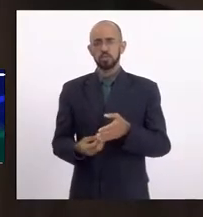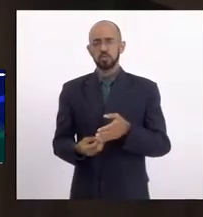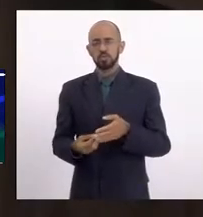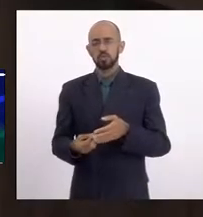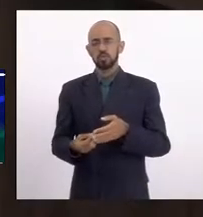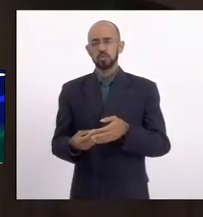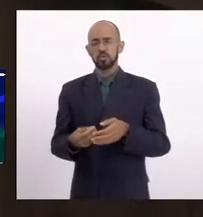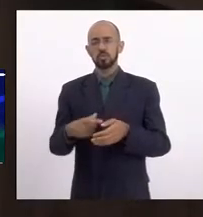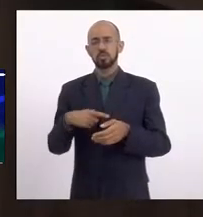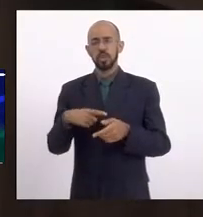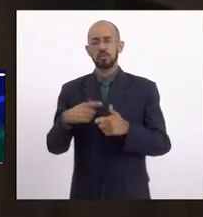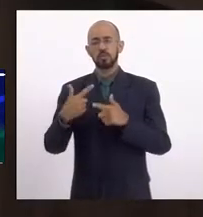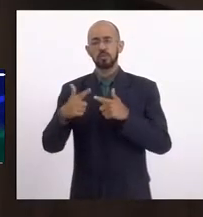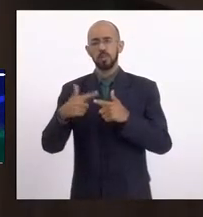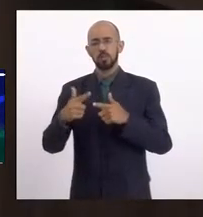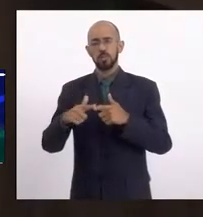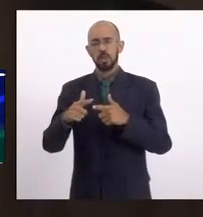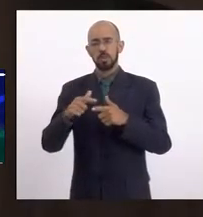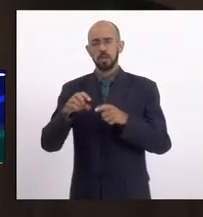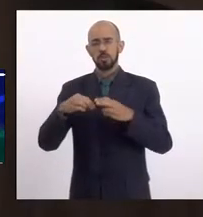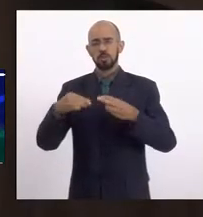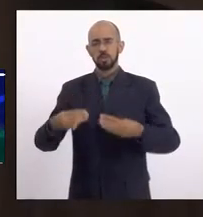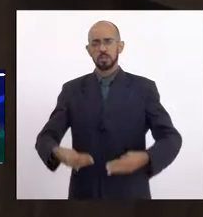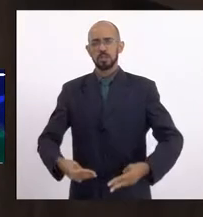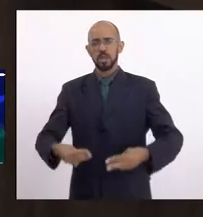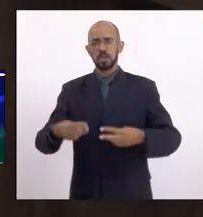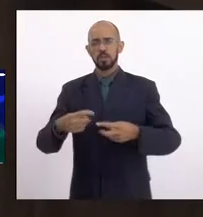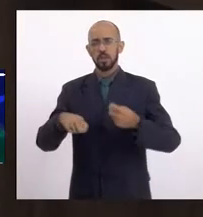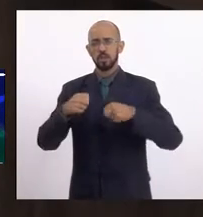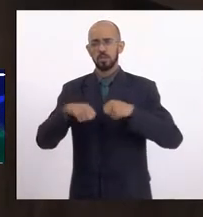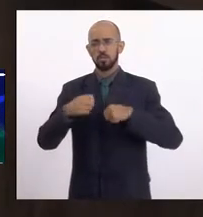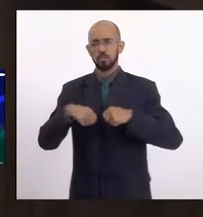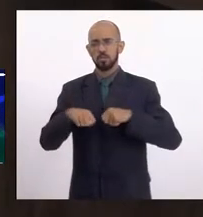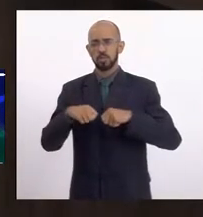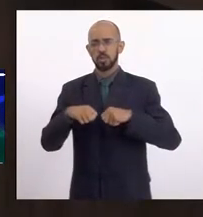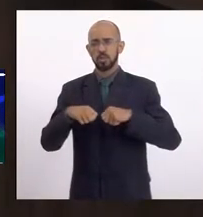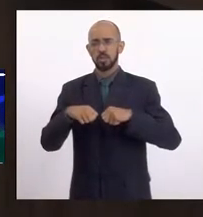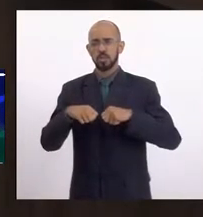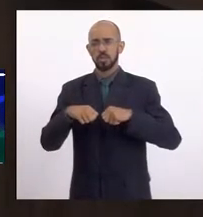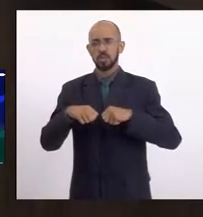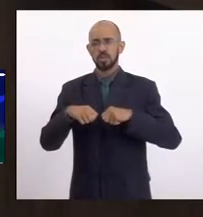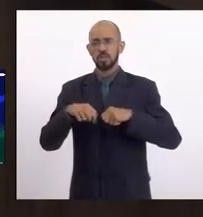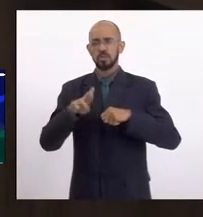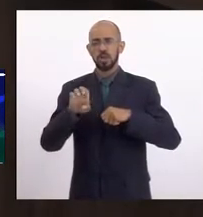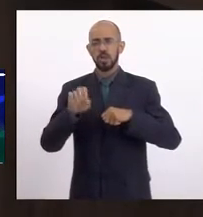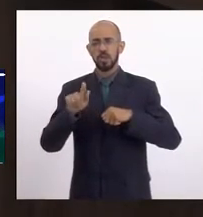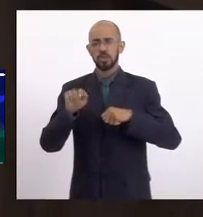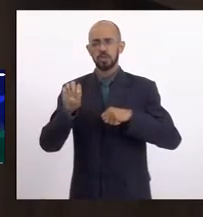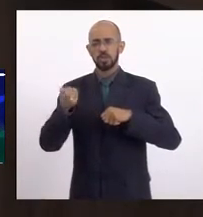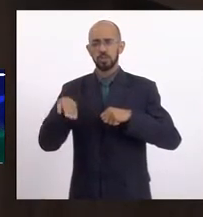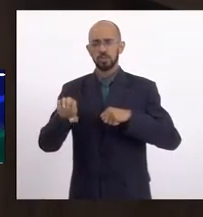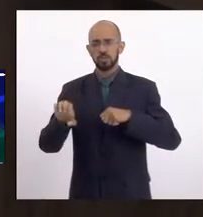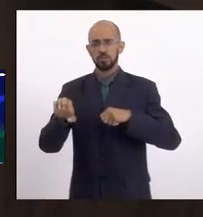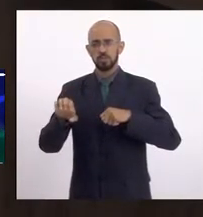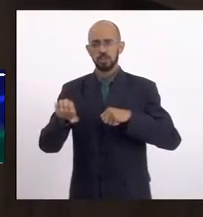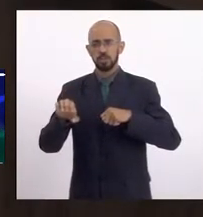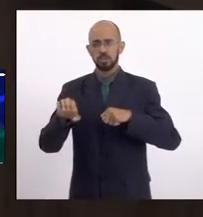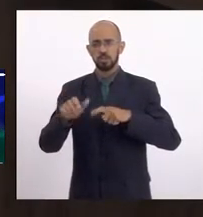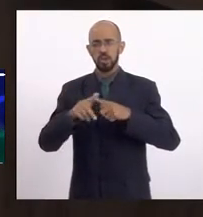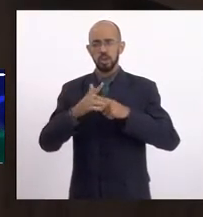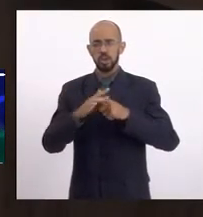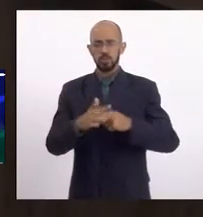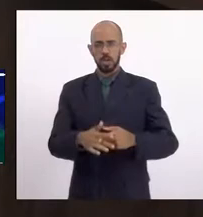ministério da economia com pessoal do regime de recuperação fiscal e porque teve